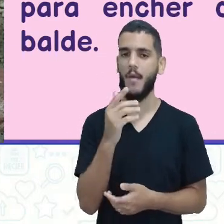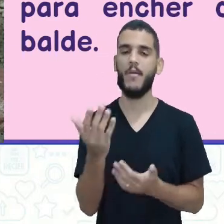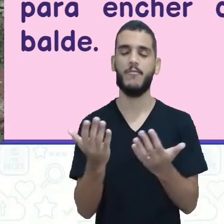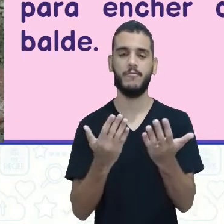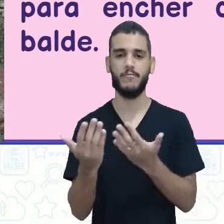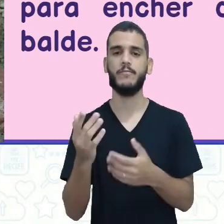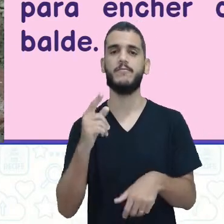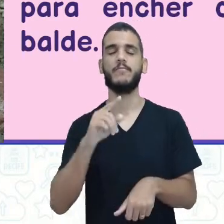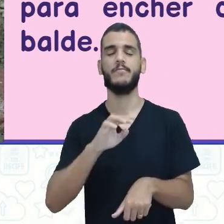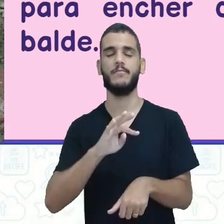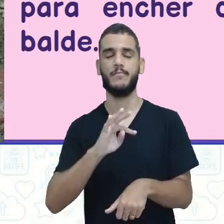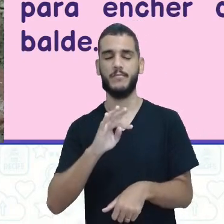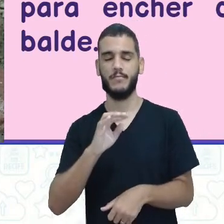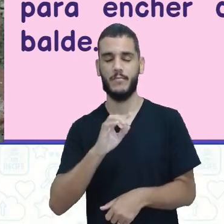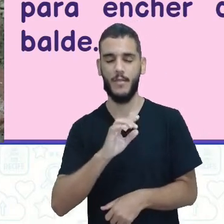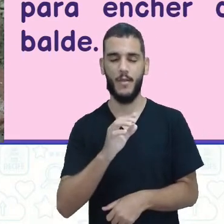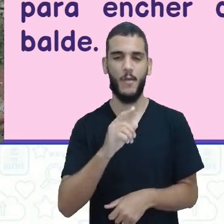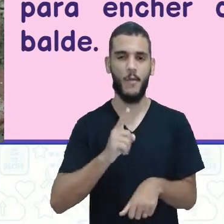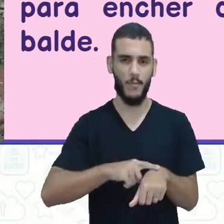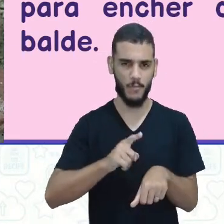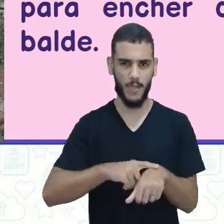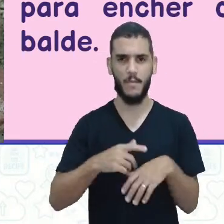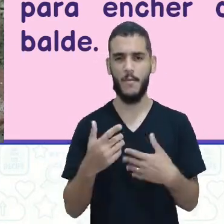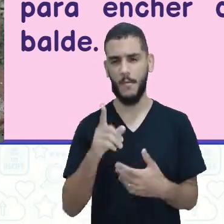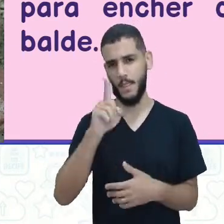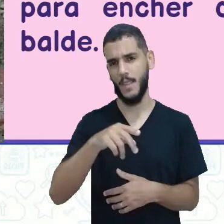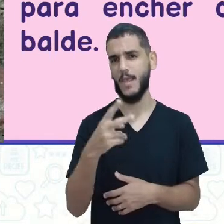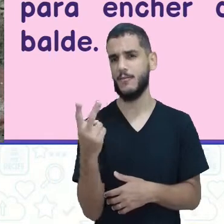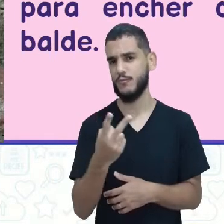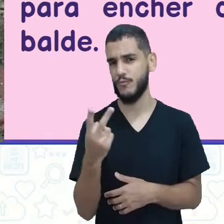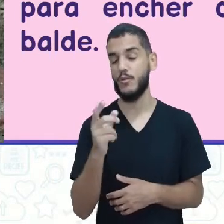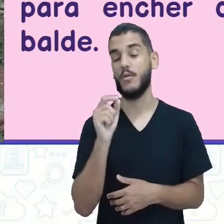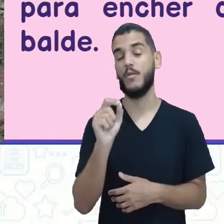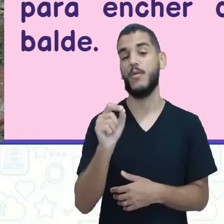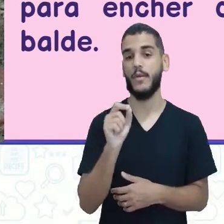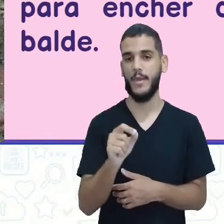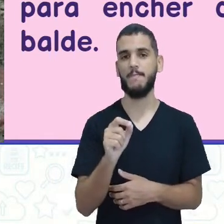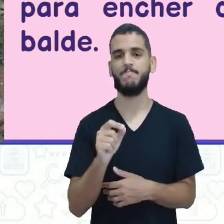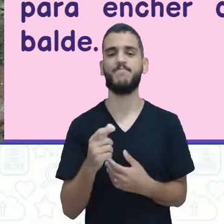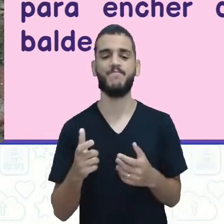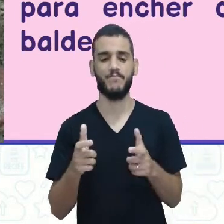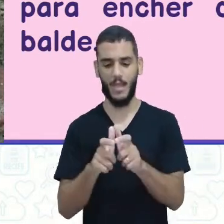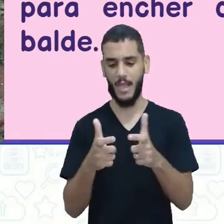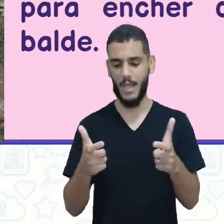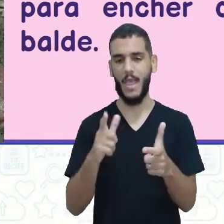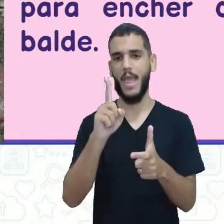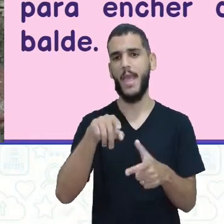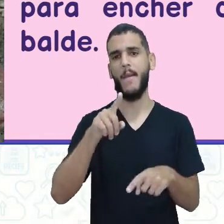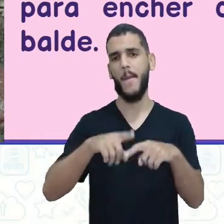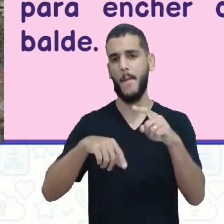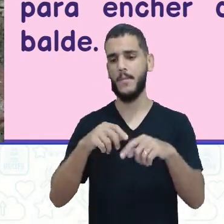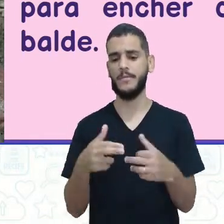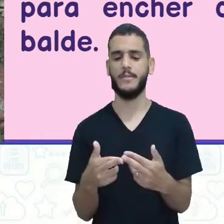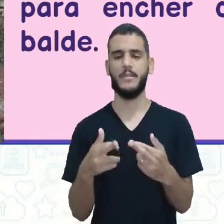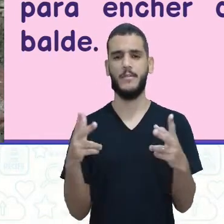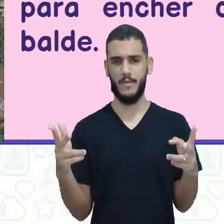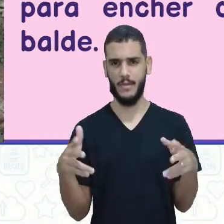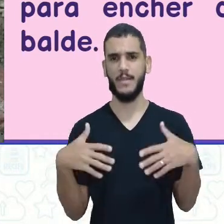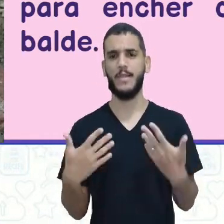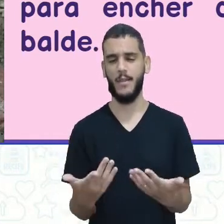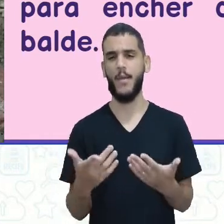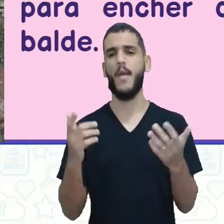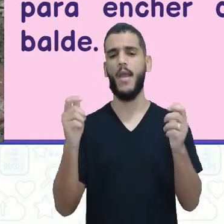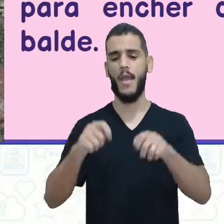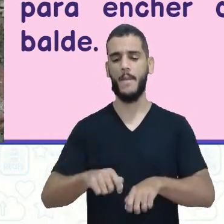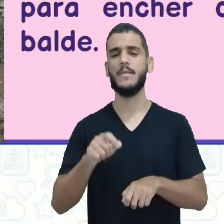São duas grandezas. A gente fala assim em matemática, duas grandezas, né? Dois objetos diferentes. A